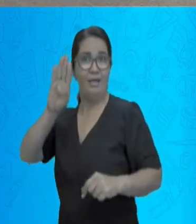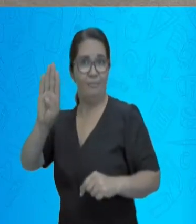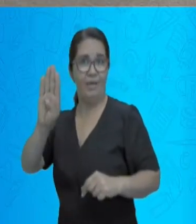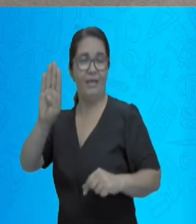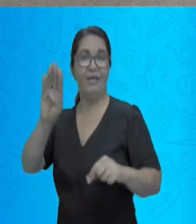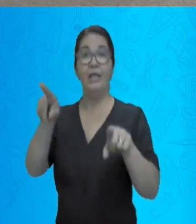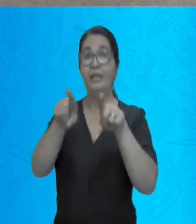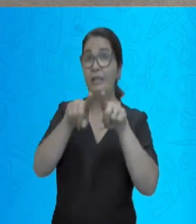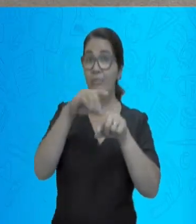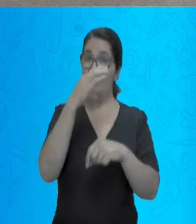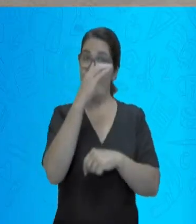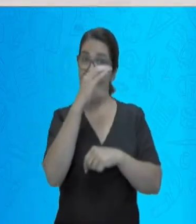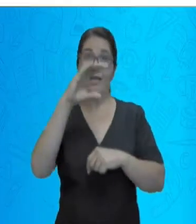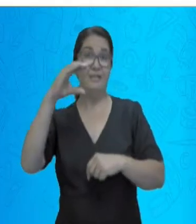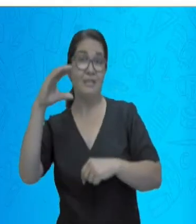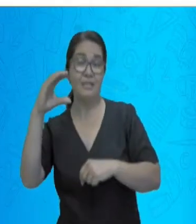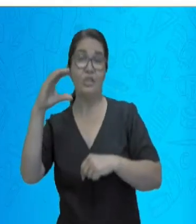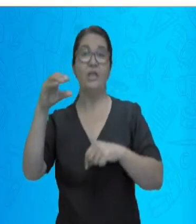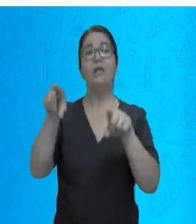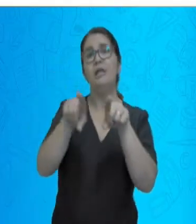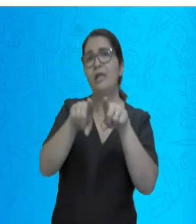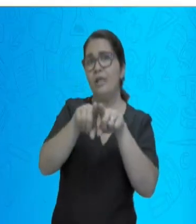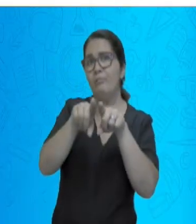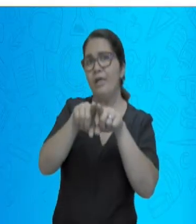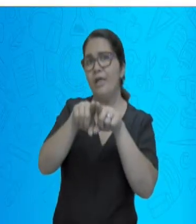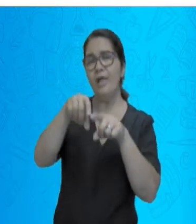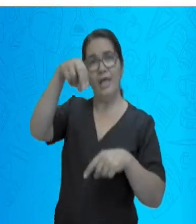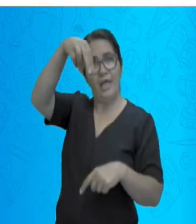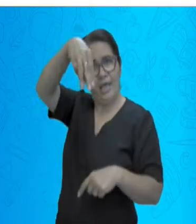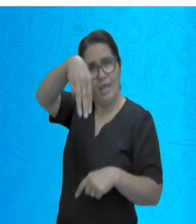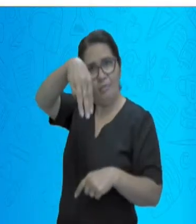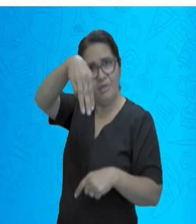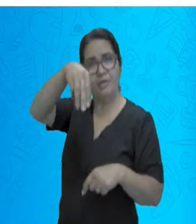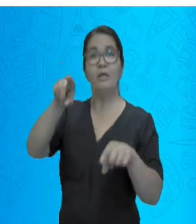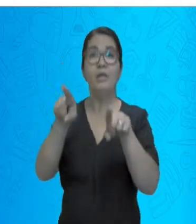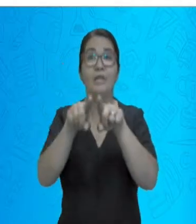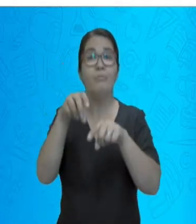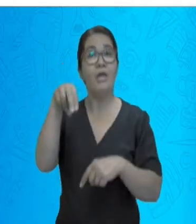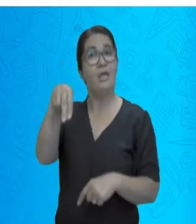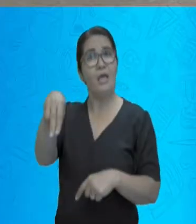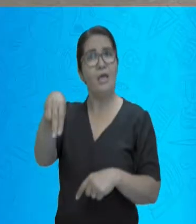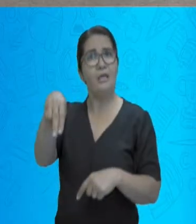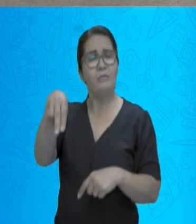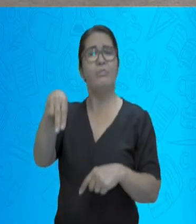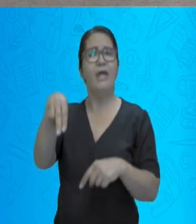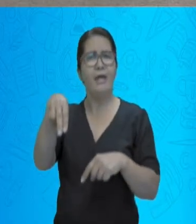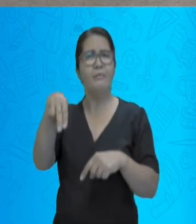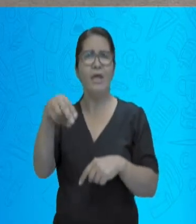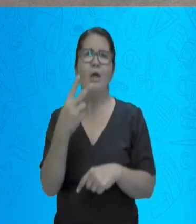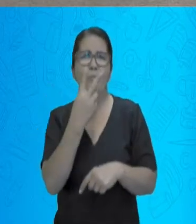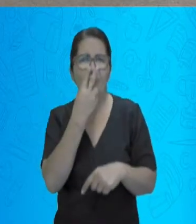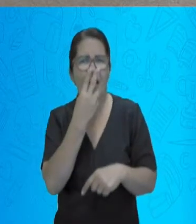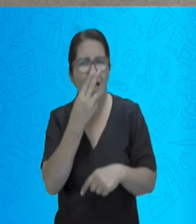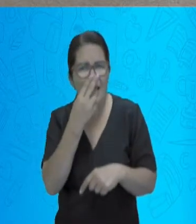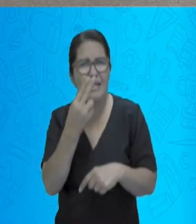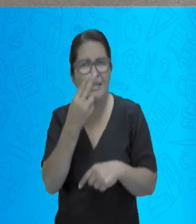C cedilha e a letra M e N. Elas fazem sons muito próximos. Eu vou